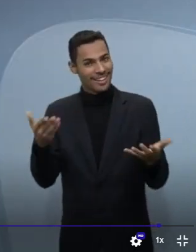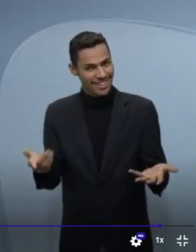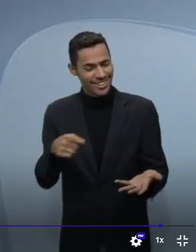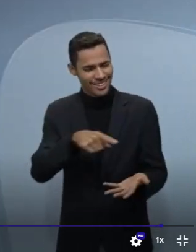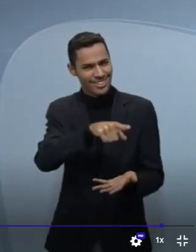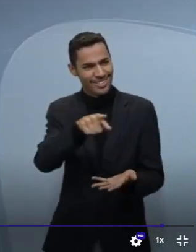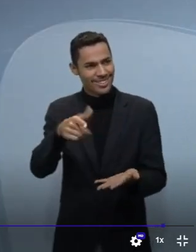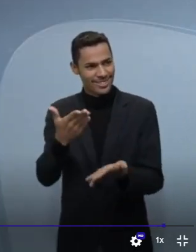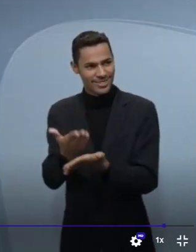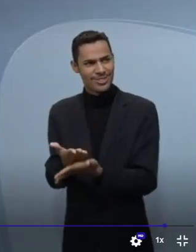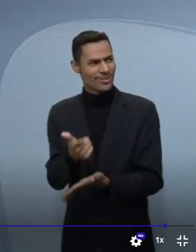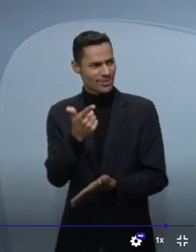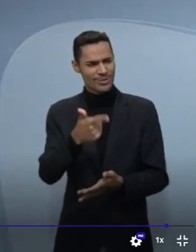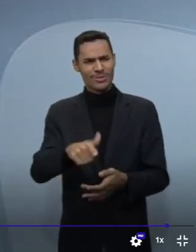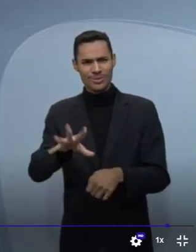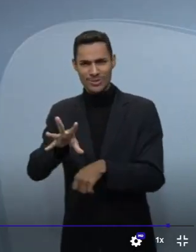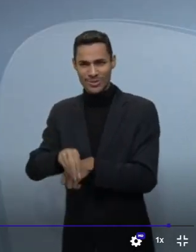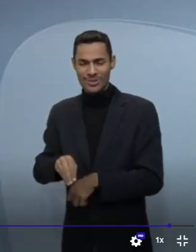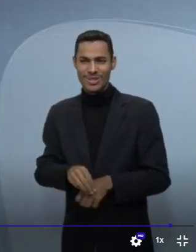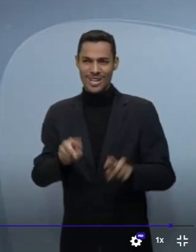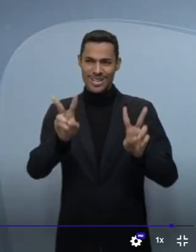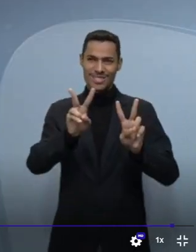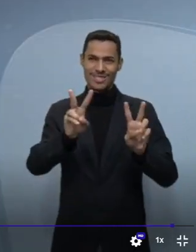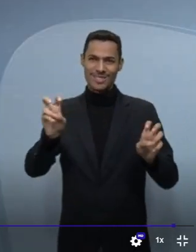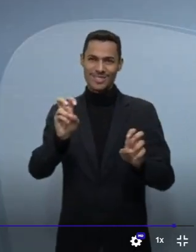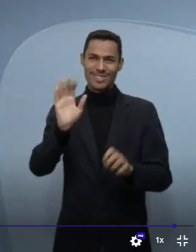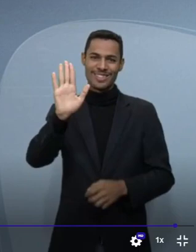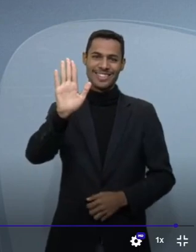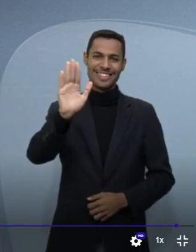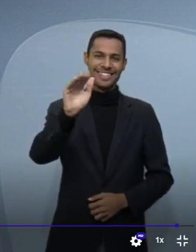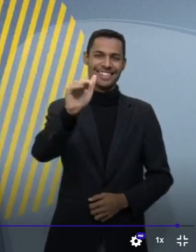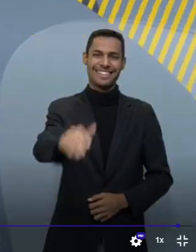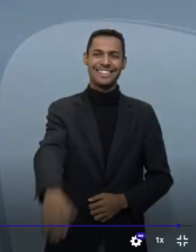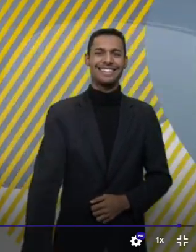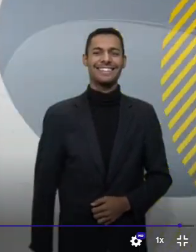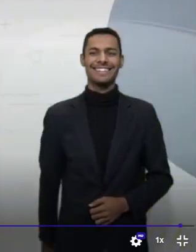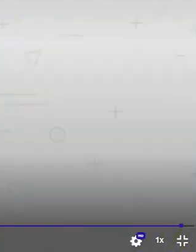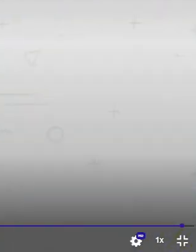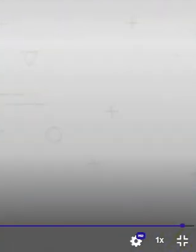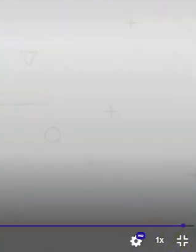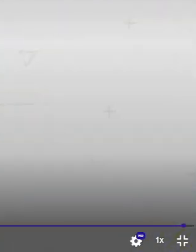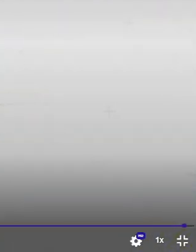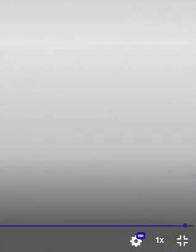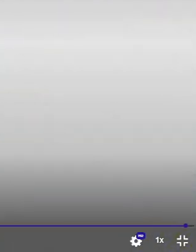Então, continue aprofundando seus conhecimentos sobre esse assunto. Até mais!